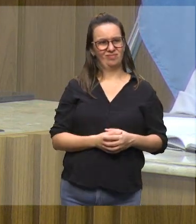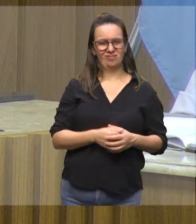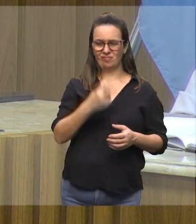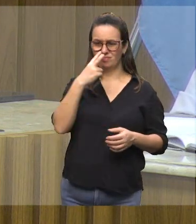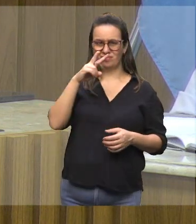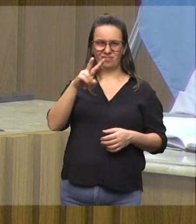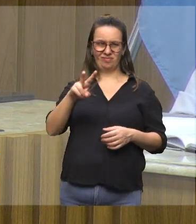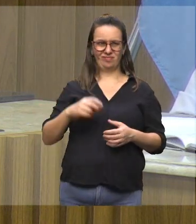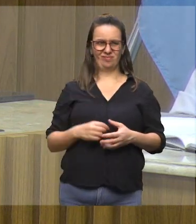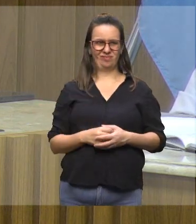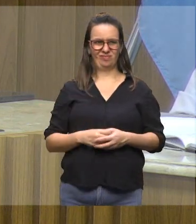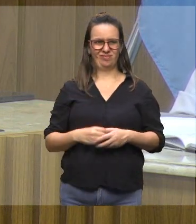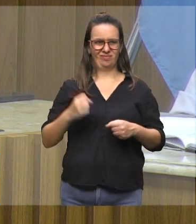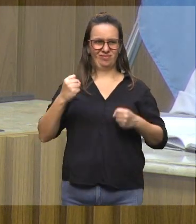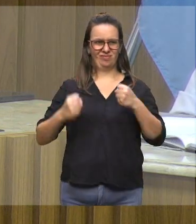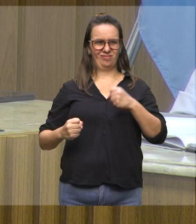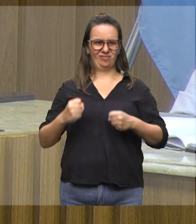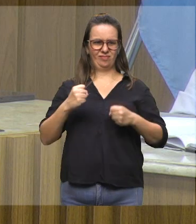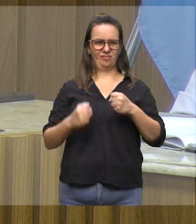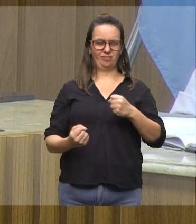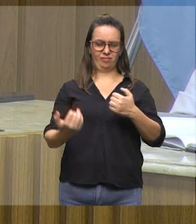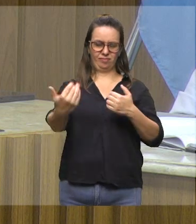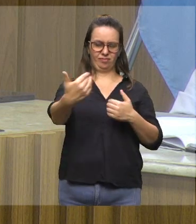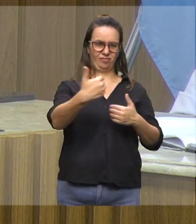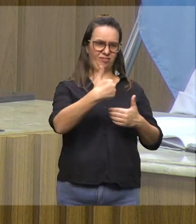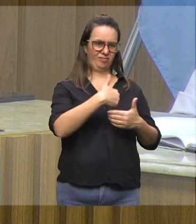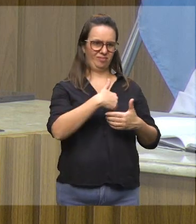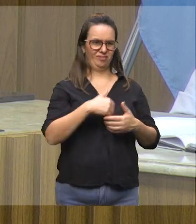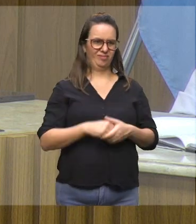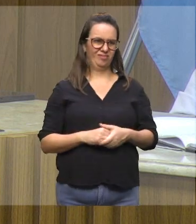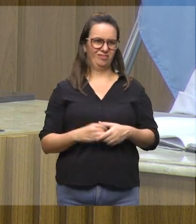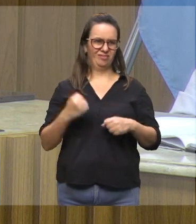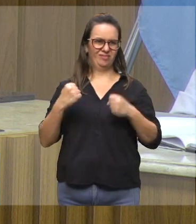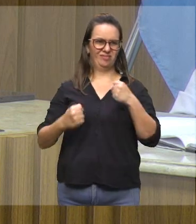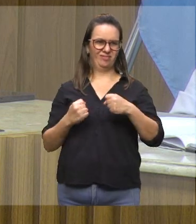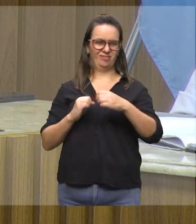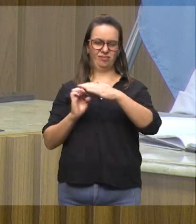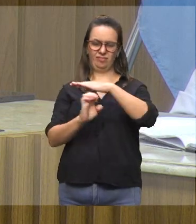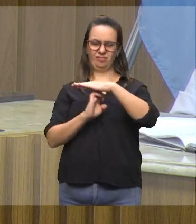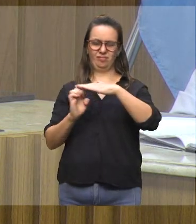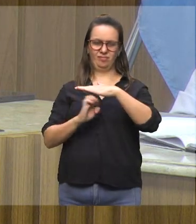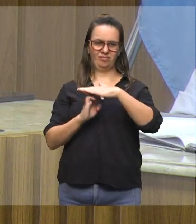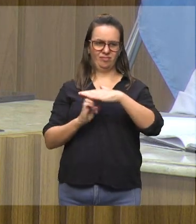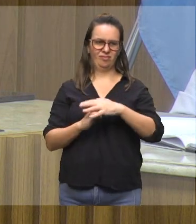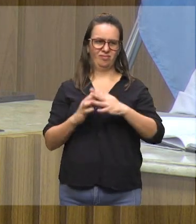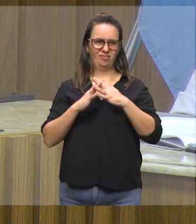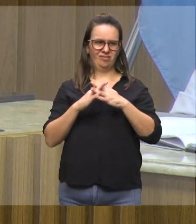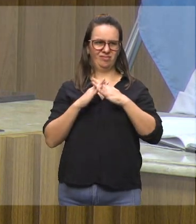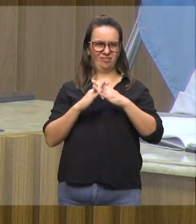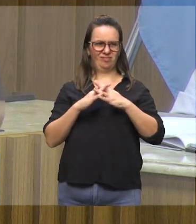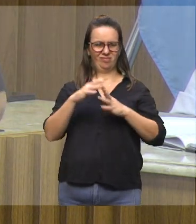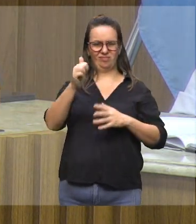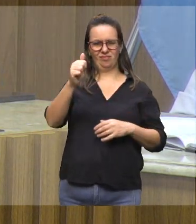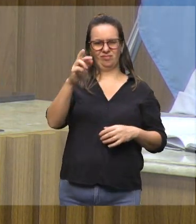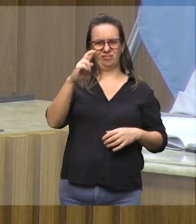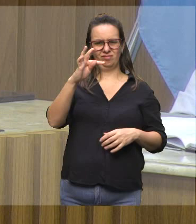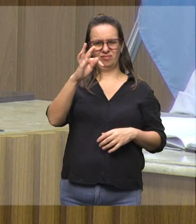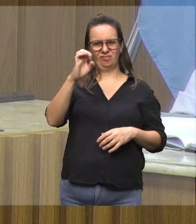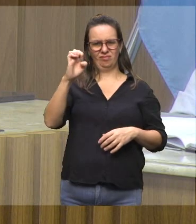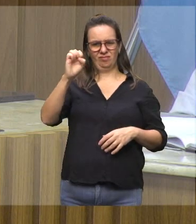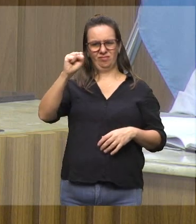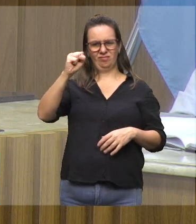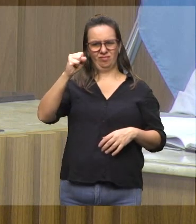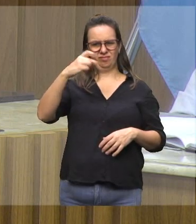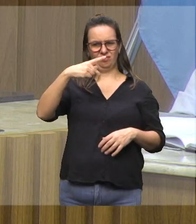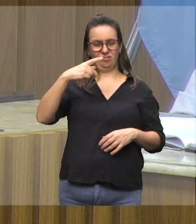carro vindo que a gente não sabe. São carros das empresas, mas confunde. Então, aqui, Artesp, por favor, atenda